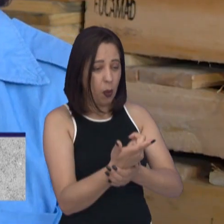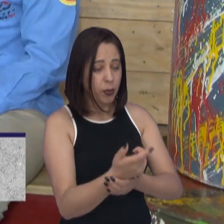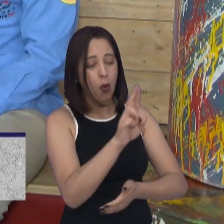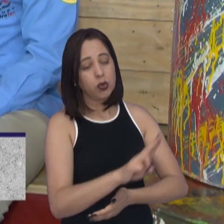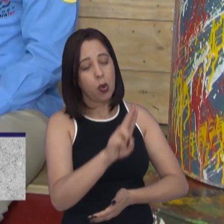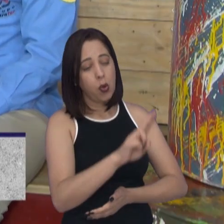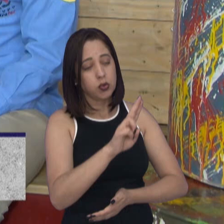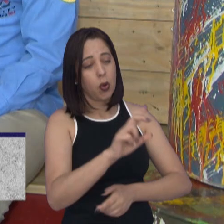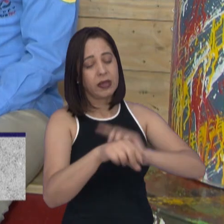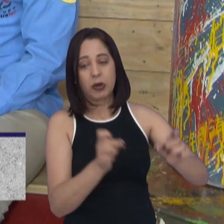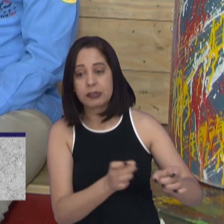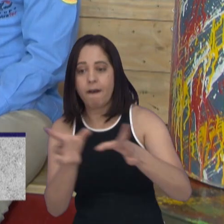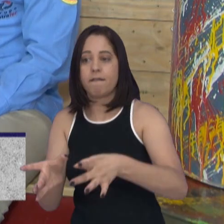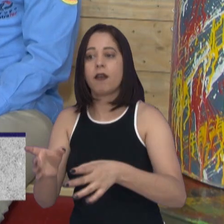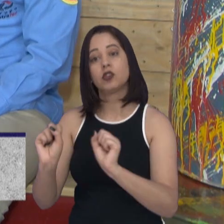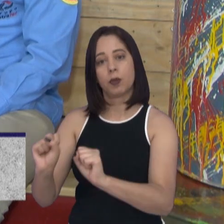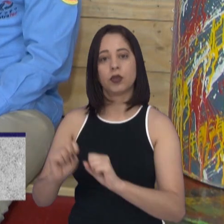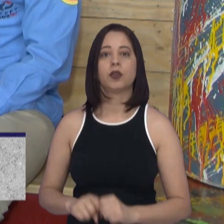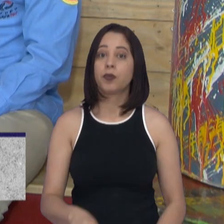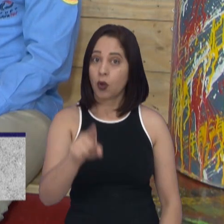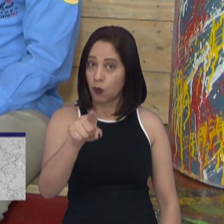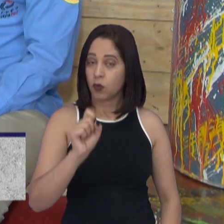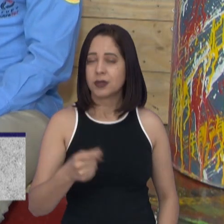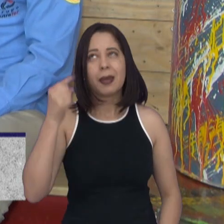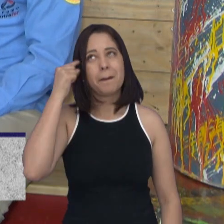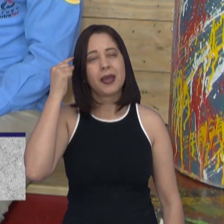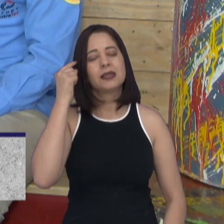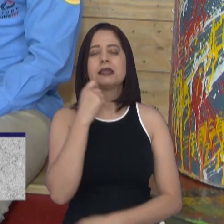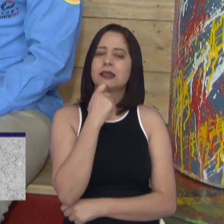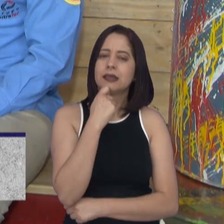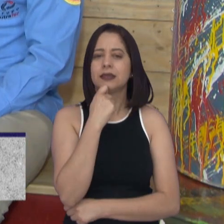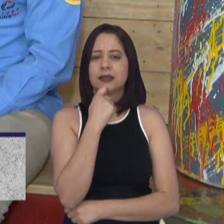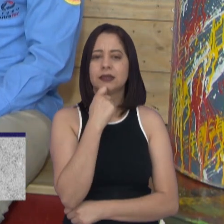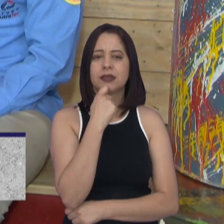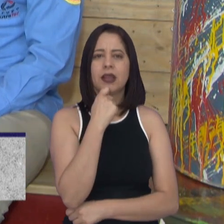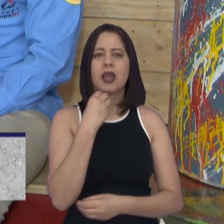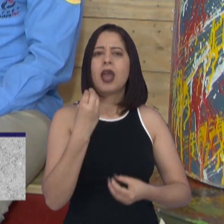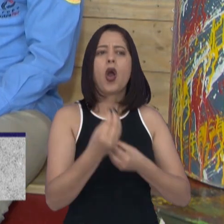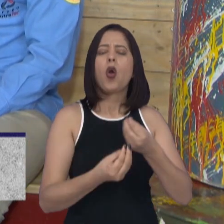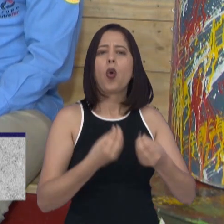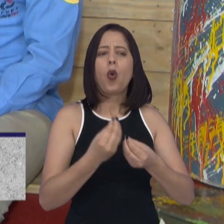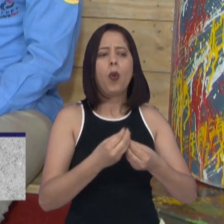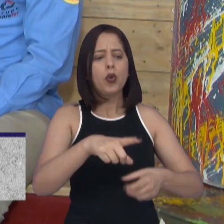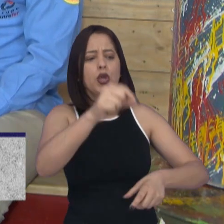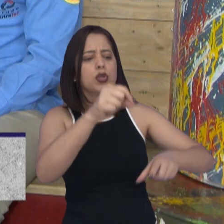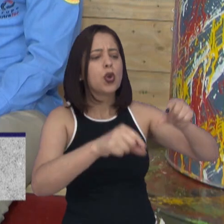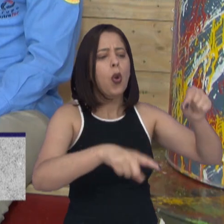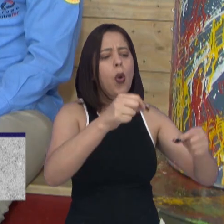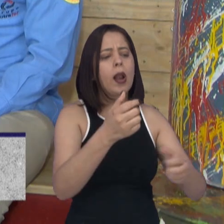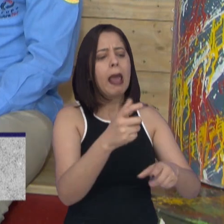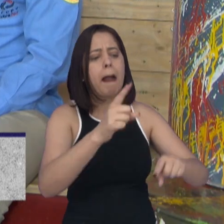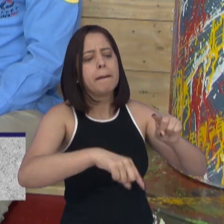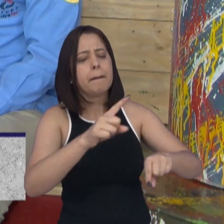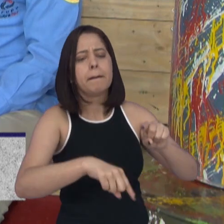material. Agora, Fernanda, você e o pessoal de casa deve estar se perguntando, mas como que chegam os insumos até aqui e como se trabalha